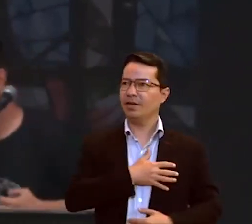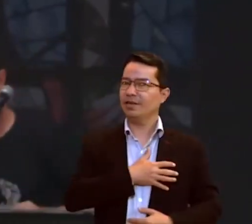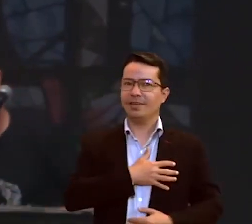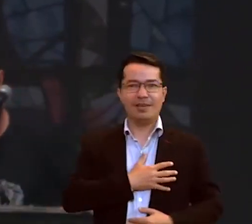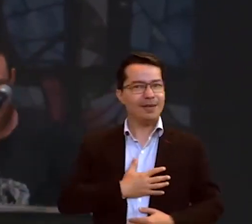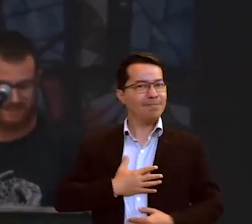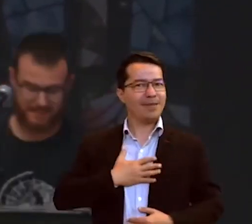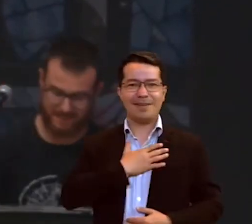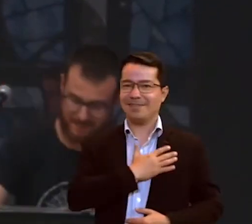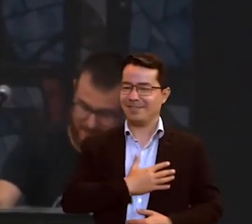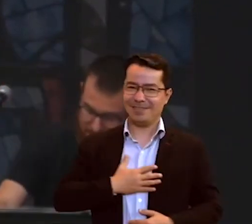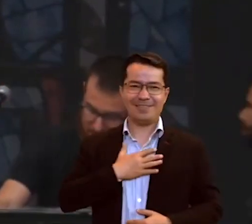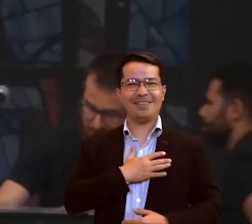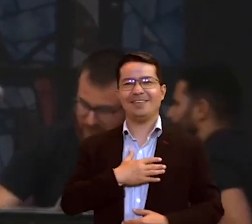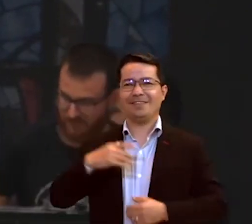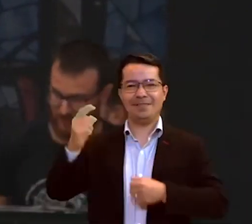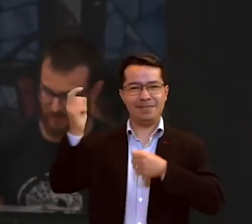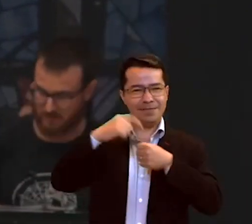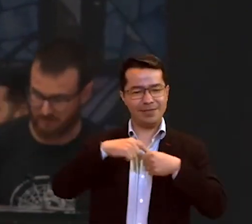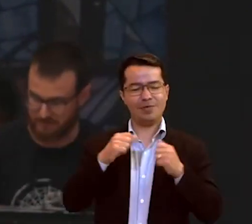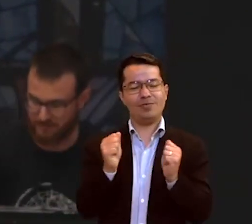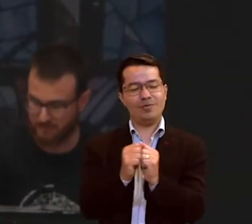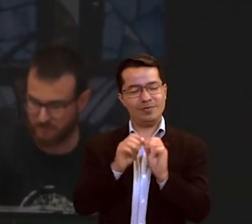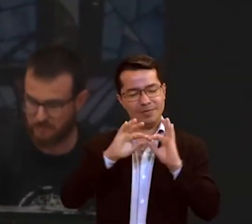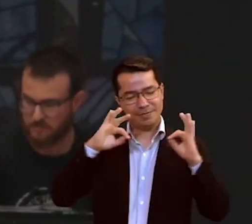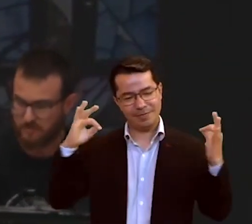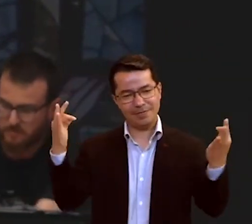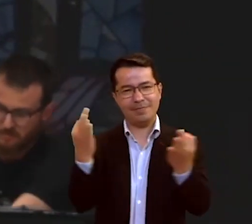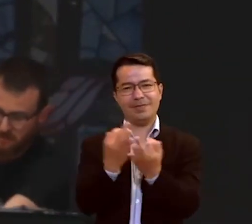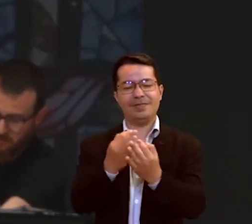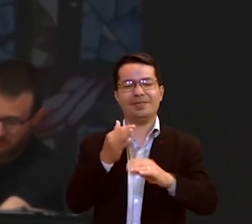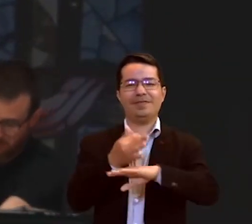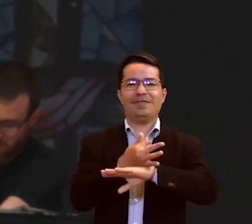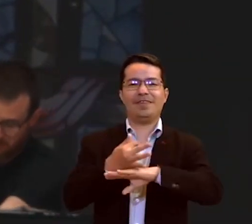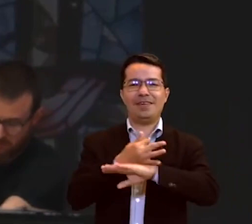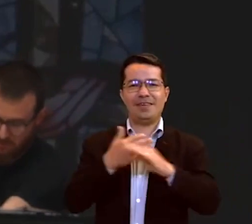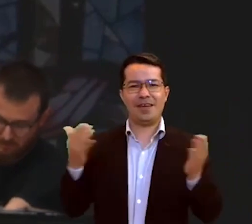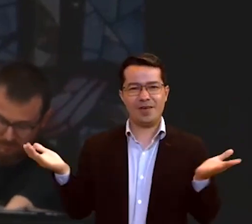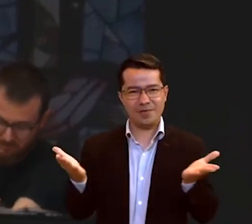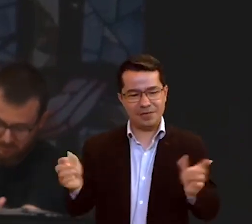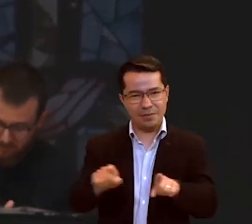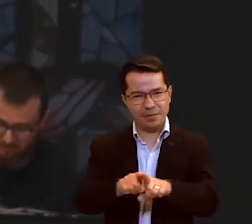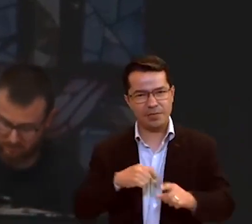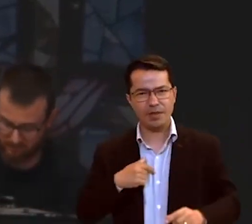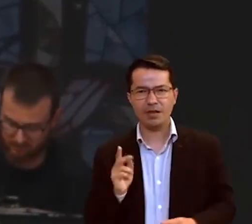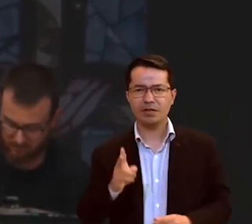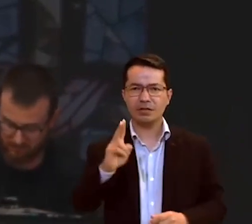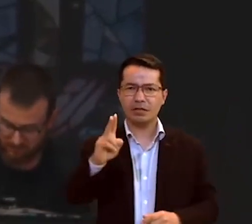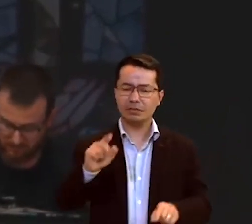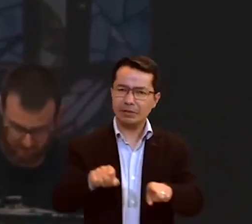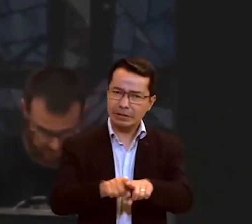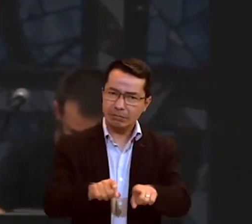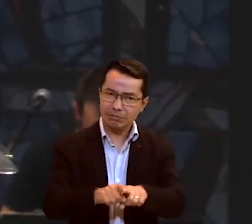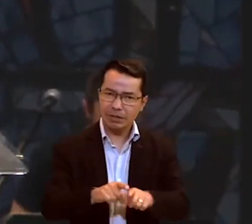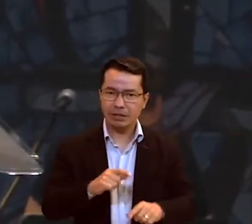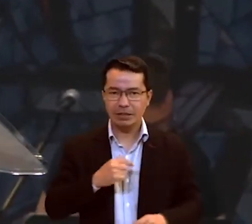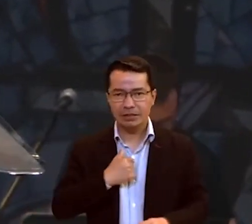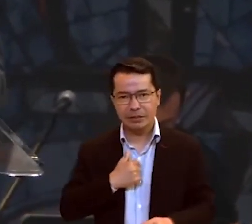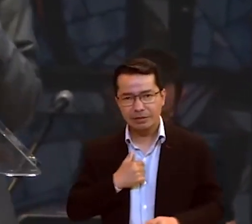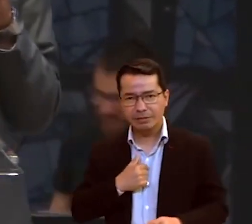retornando, depois de um tempo agradável em família, um tempo junto, gostoso. Eu sempre aproveito quando eu estou pregando aqui a fazer um